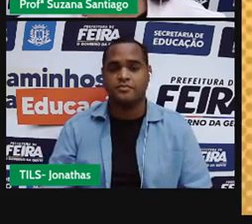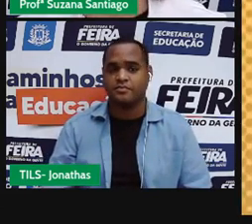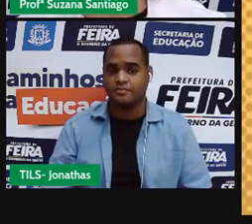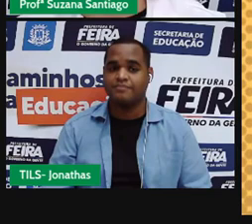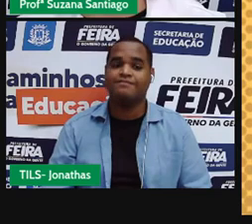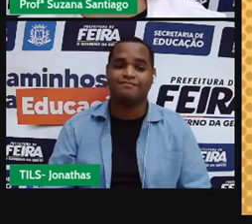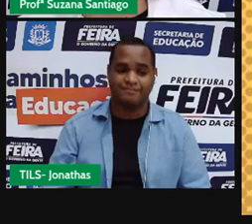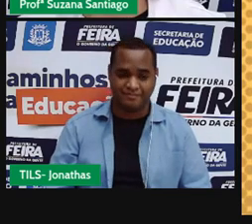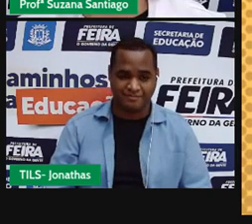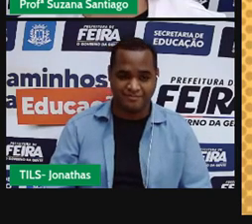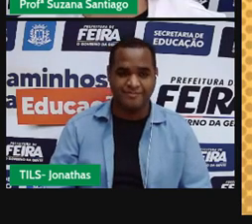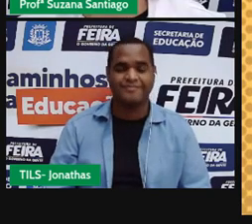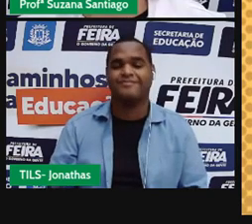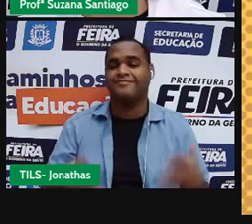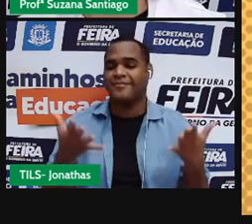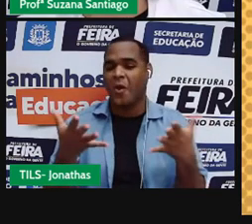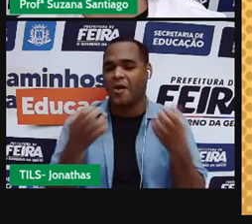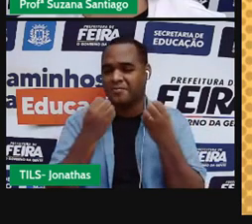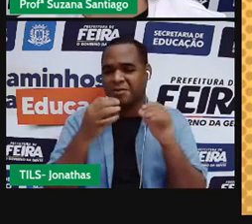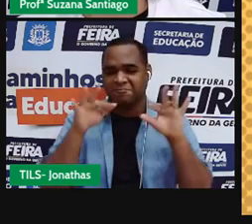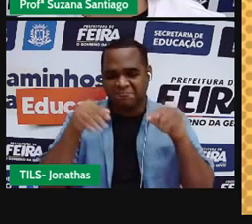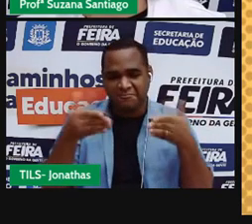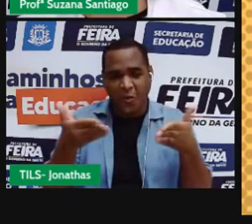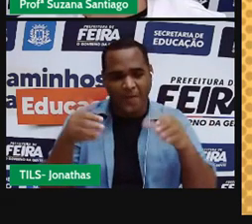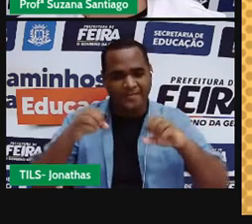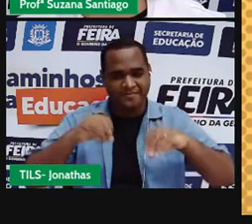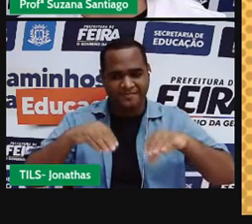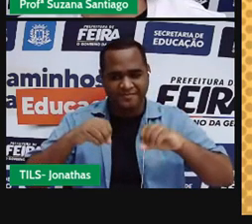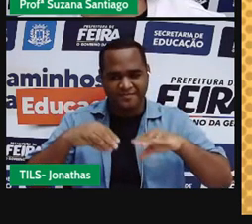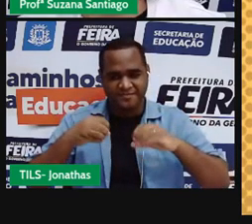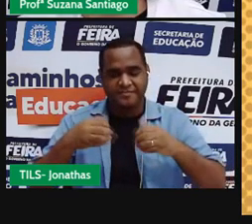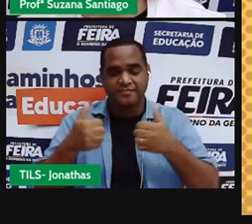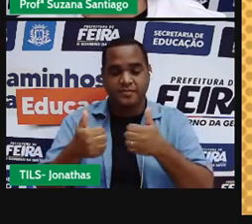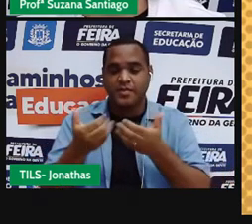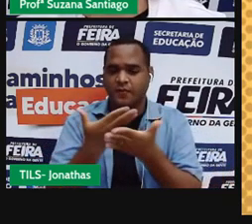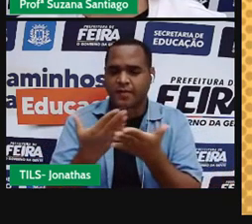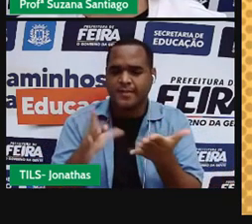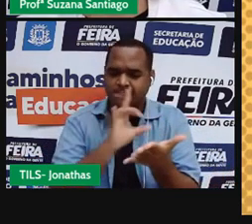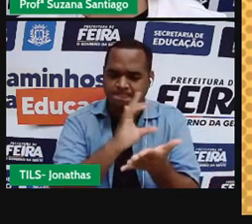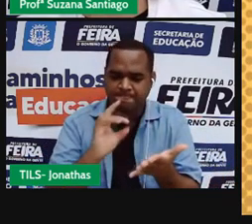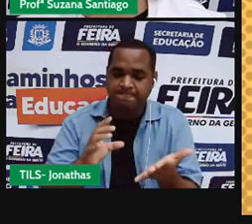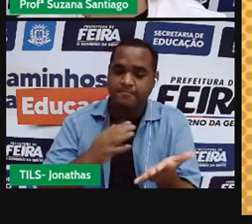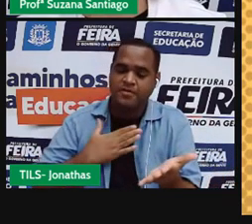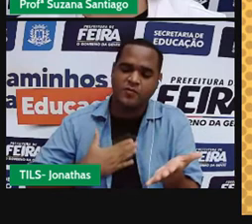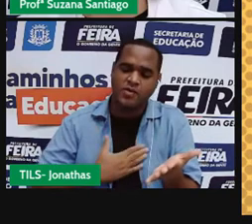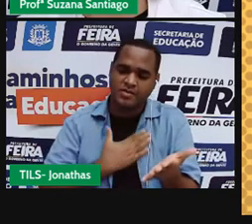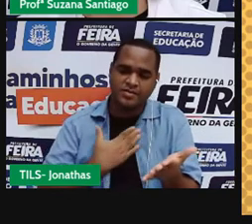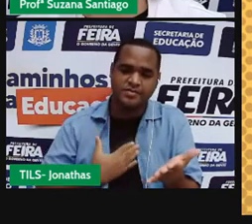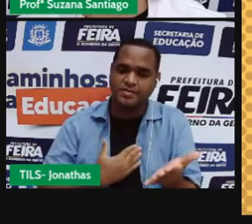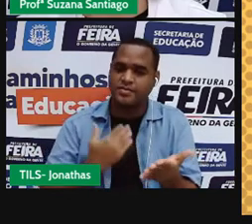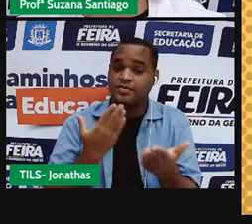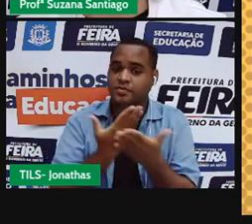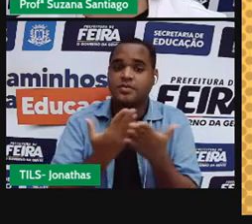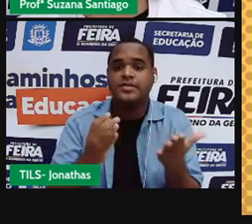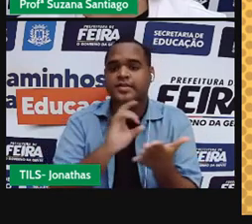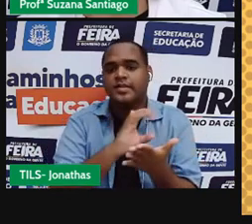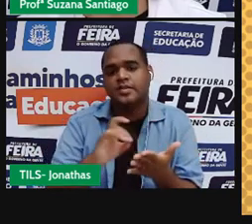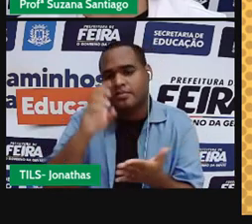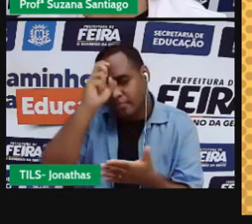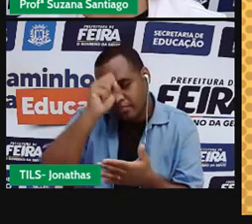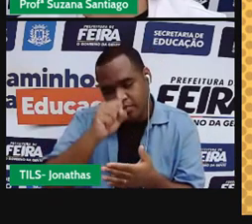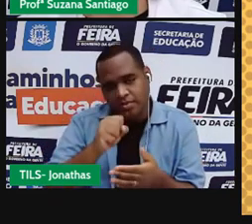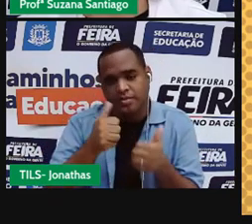Pessoal, estamos aqui chegando no finalzinho da nossa aula. Eu espero que vocês tenham gostado, que vocês tenham aprendido muito, que